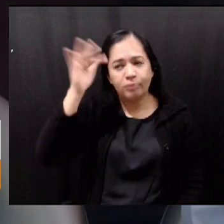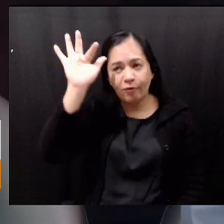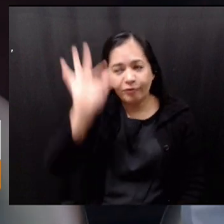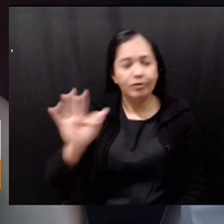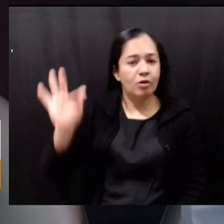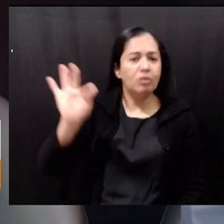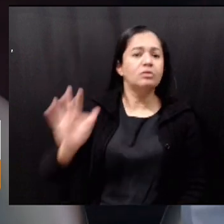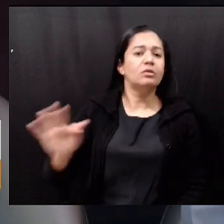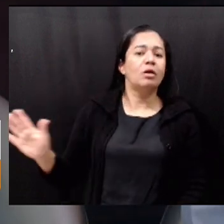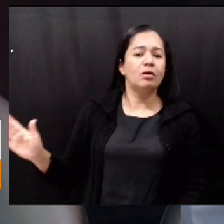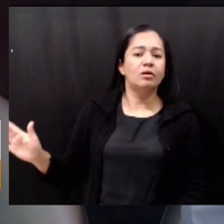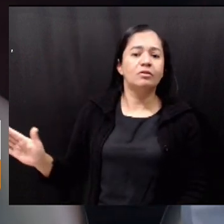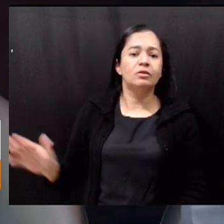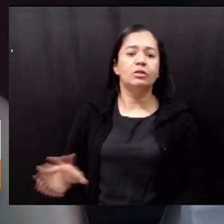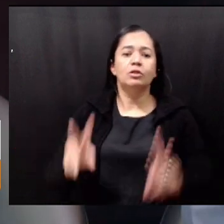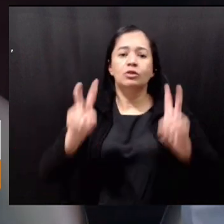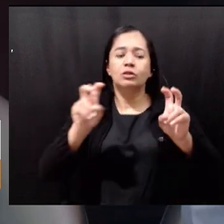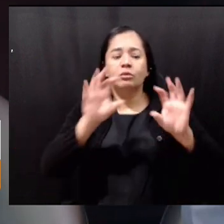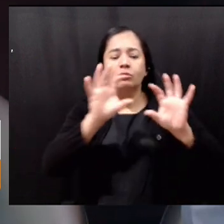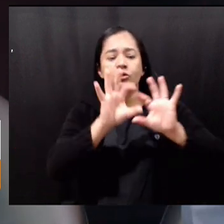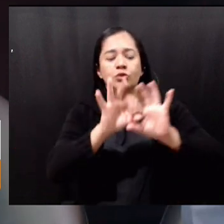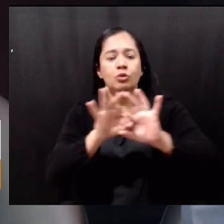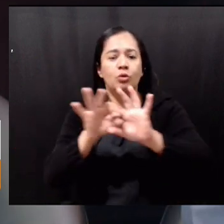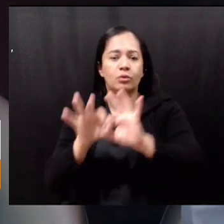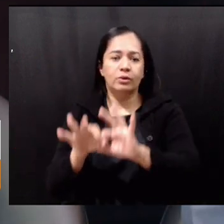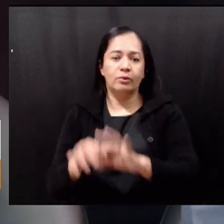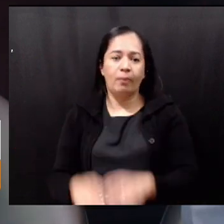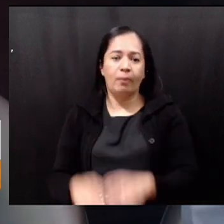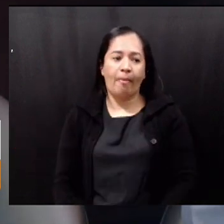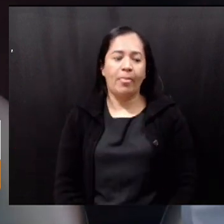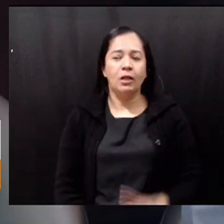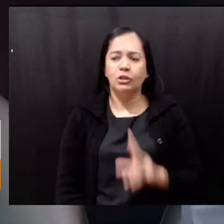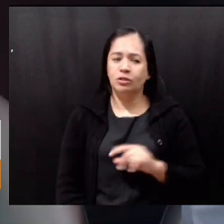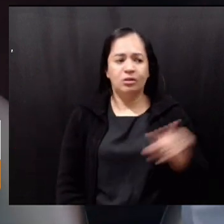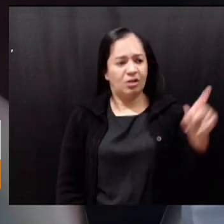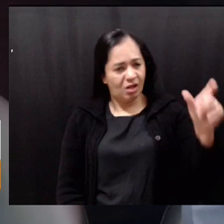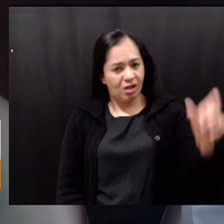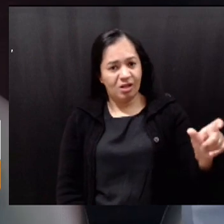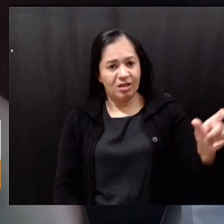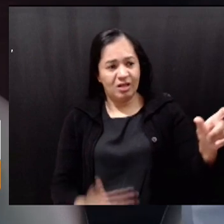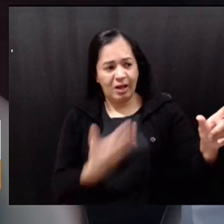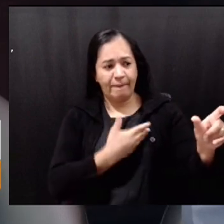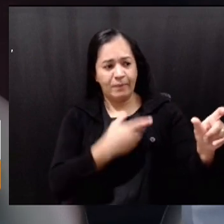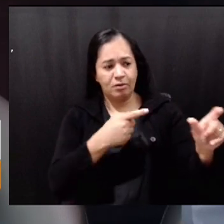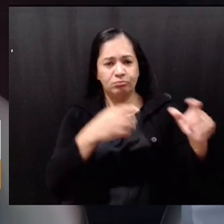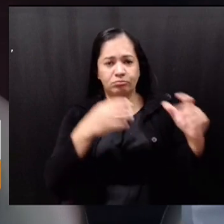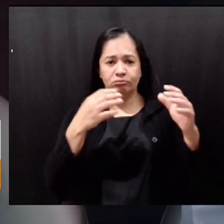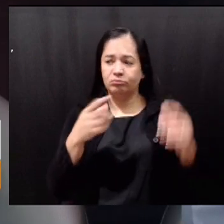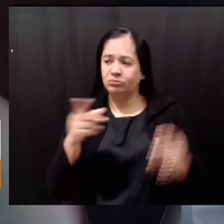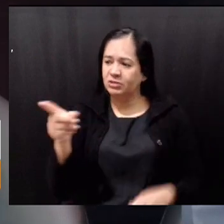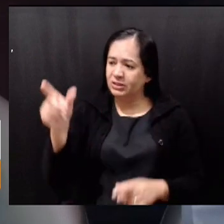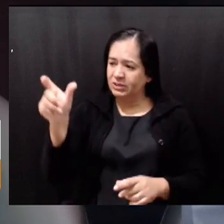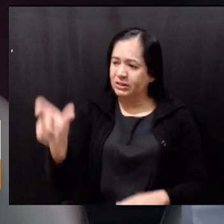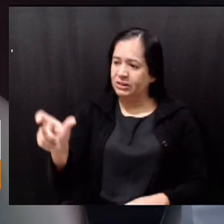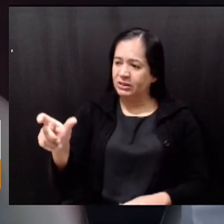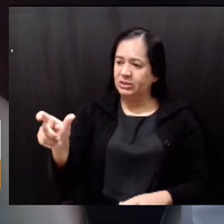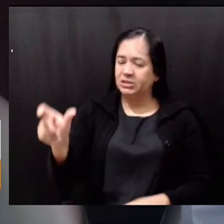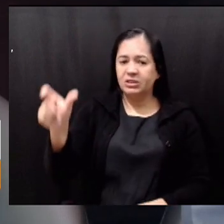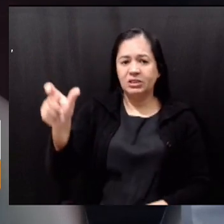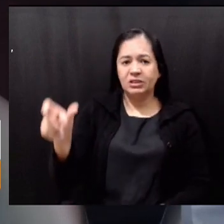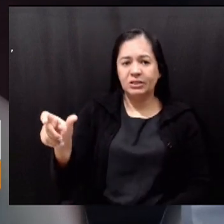sobre os contextos, né. Será que, poxa, aquele amigo meu que é pontual, será que ele não me respeita mais do que aquele meu amigo que não é